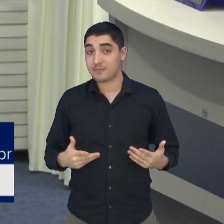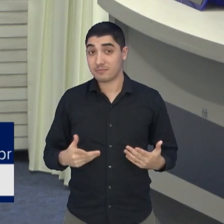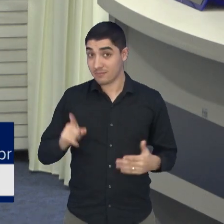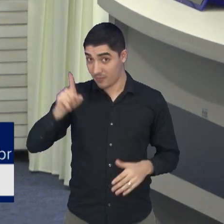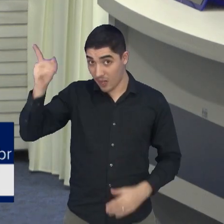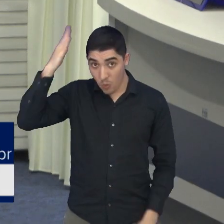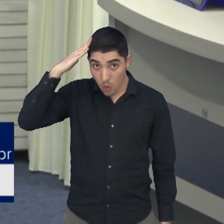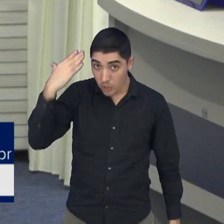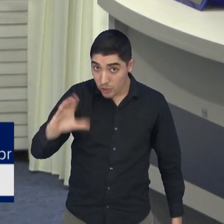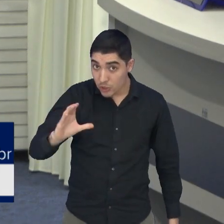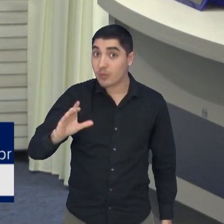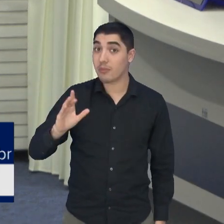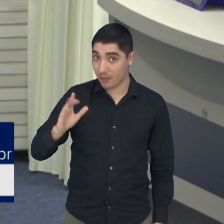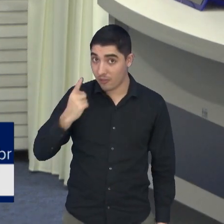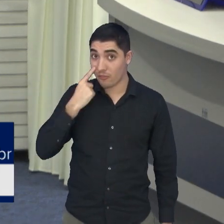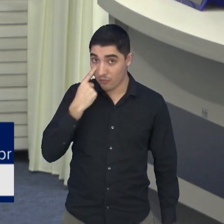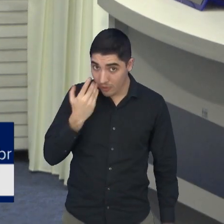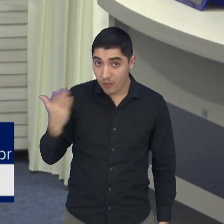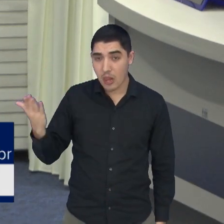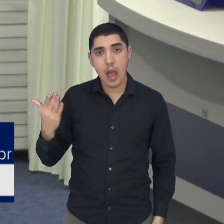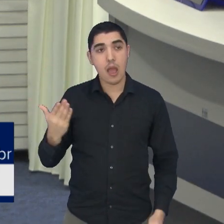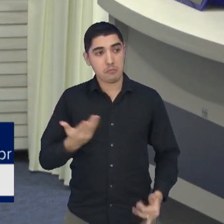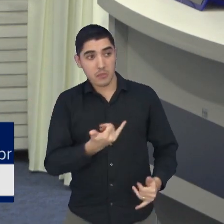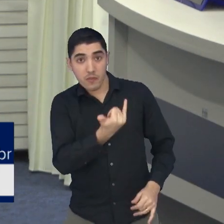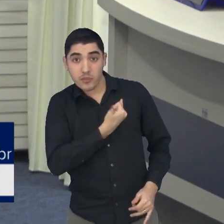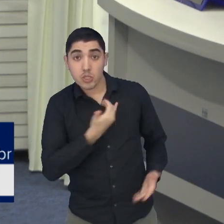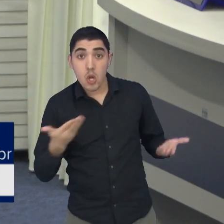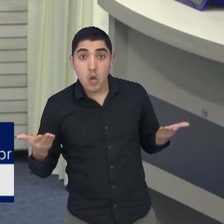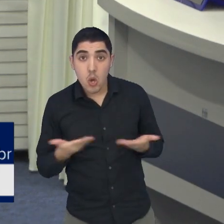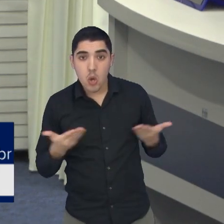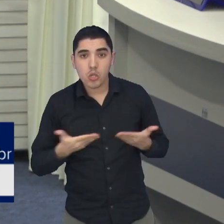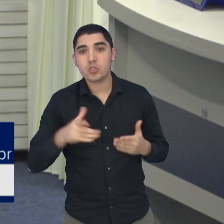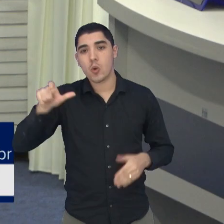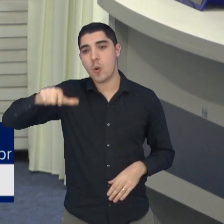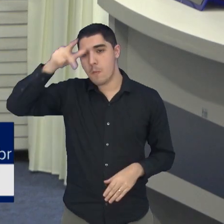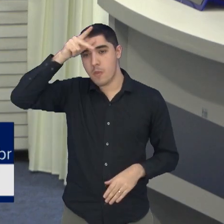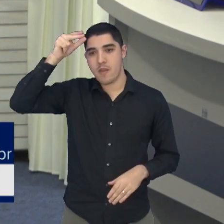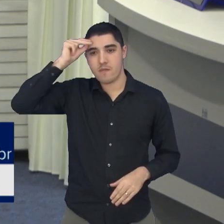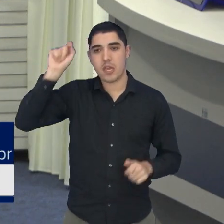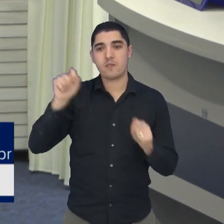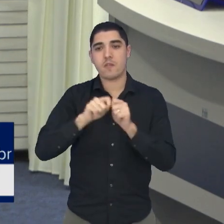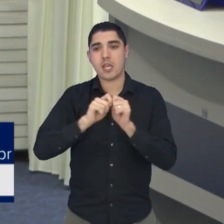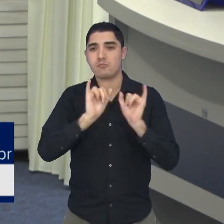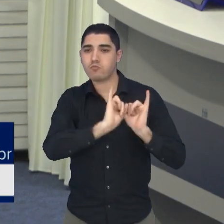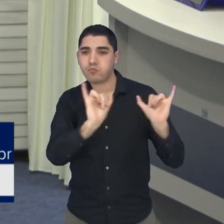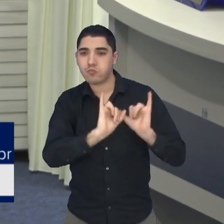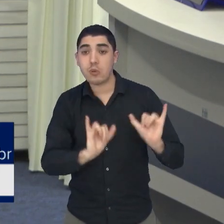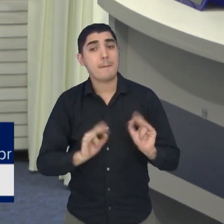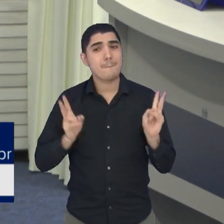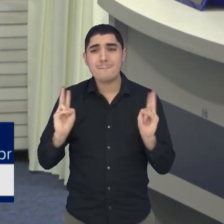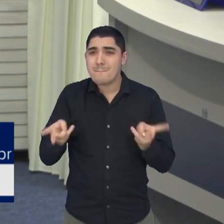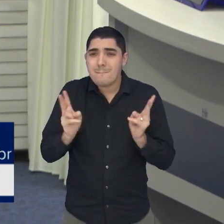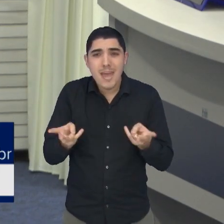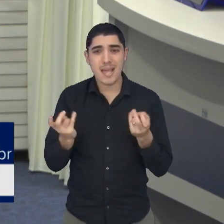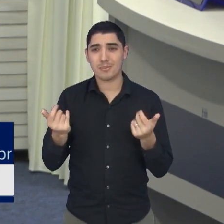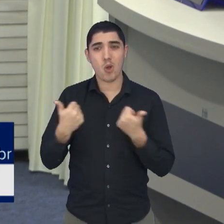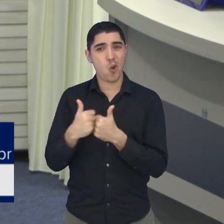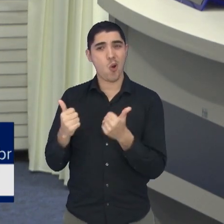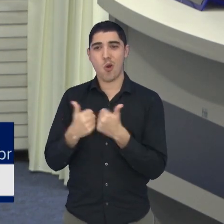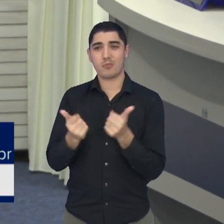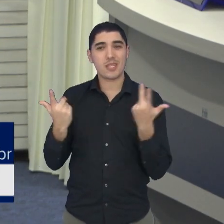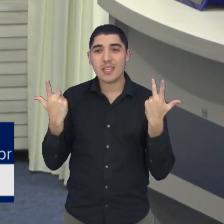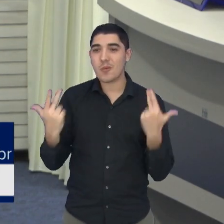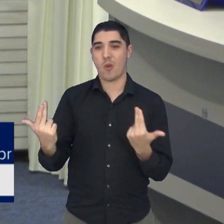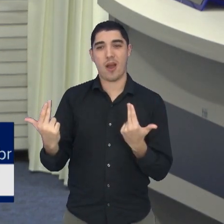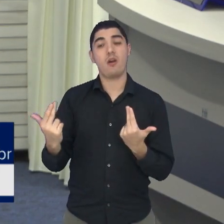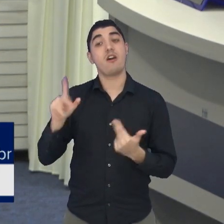Coritiba, acabamos de, acabei de ter essa informação hoje, inclusive o prefeito mostrou as fotos do Coritiba, o mesmo carro, o mesmo ônibus vai